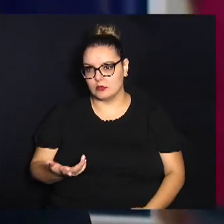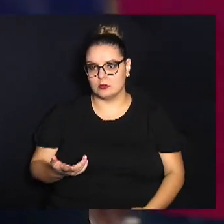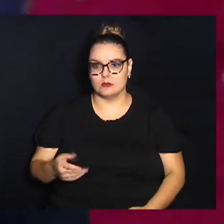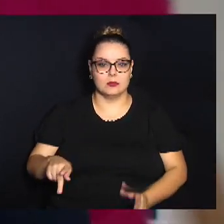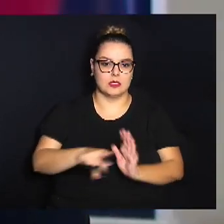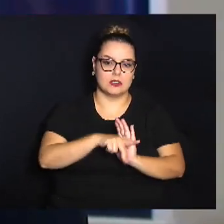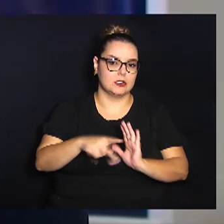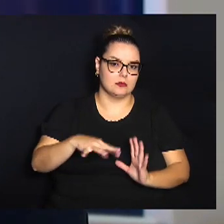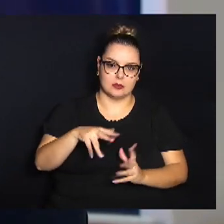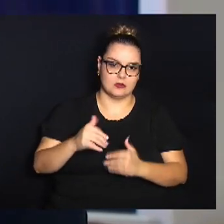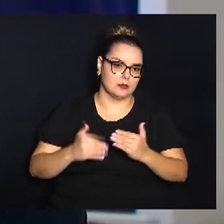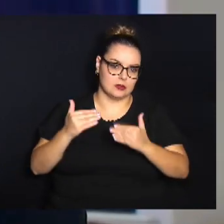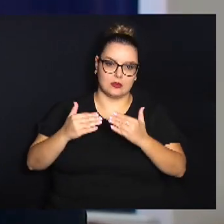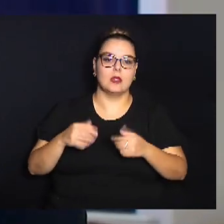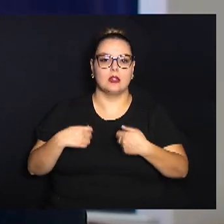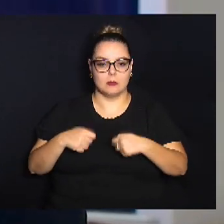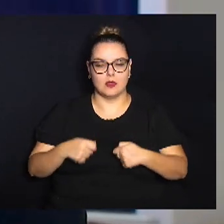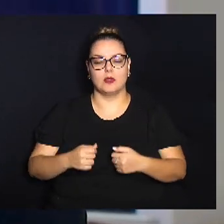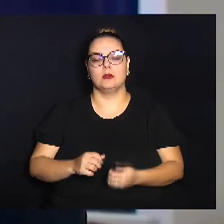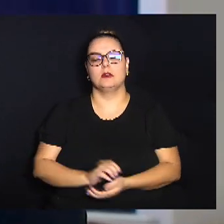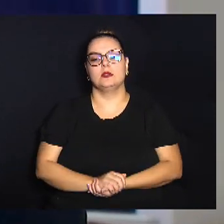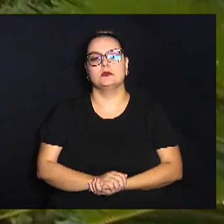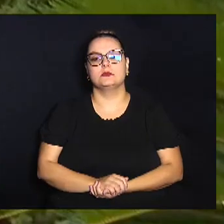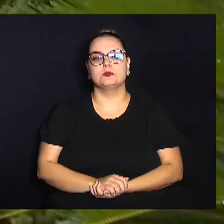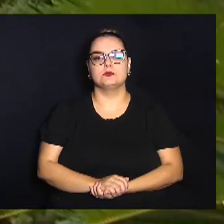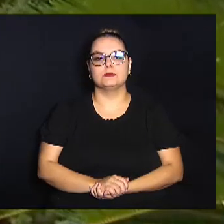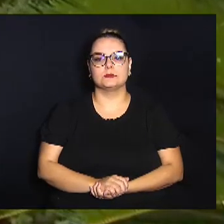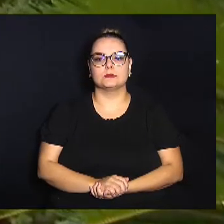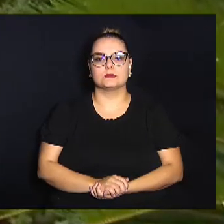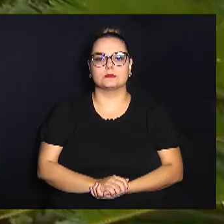mundo e se desenvolver no mundo.